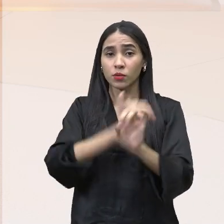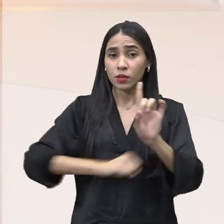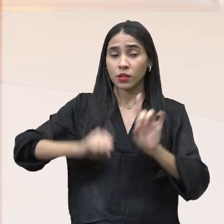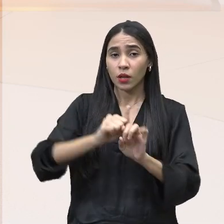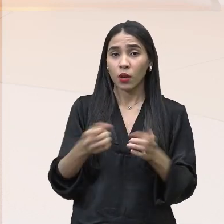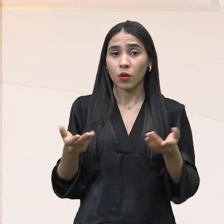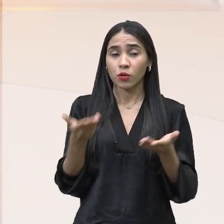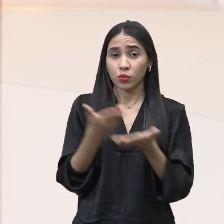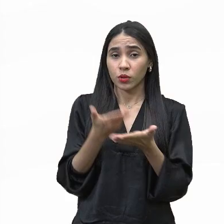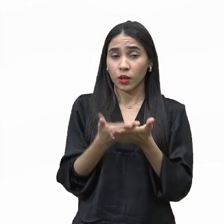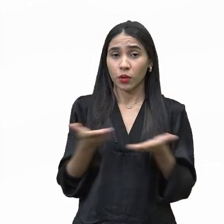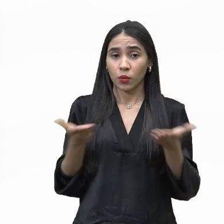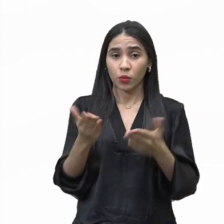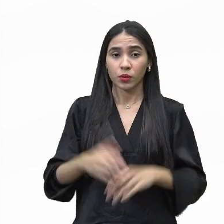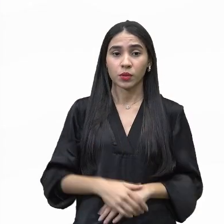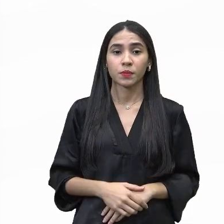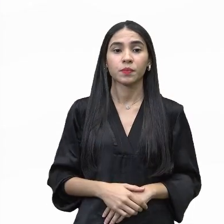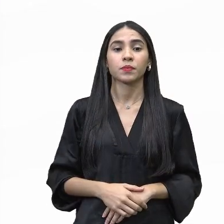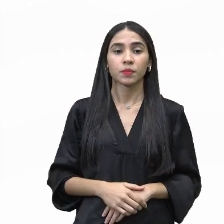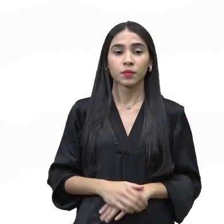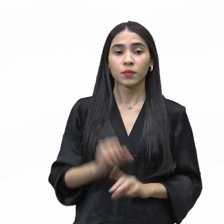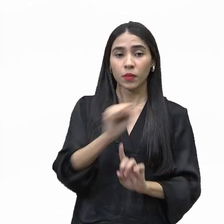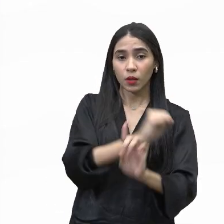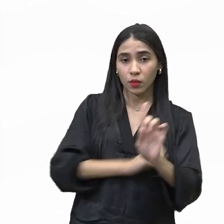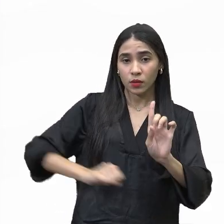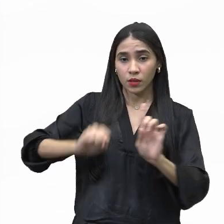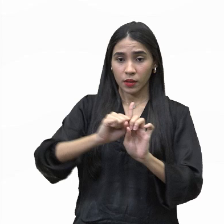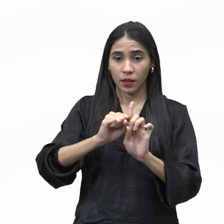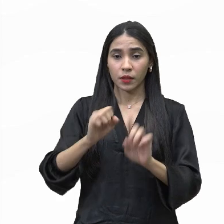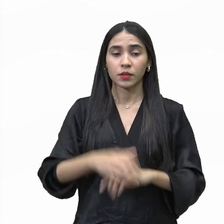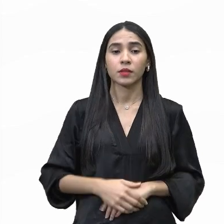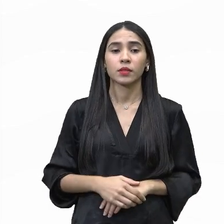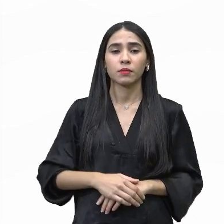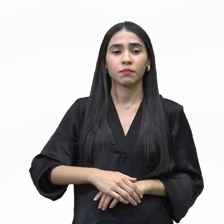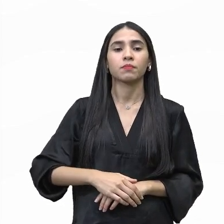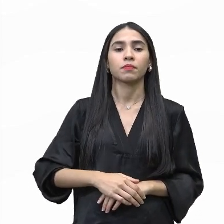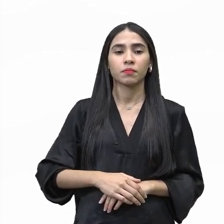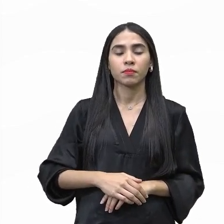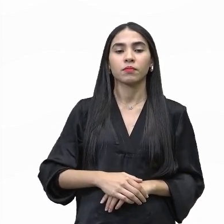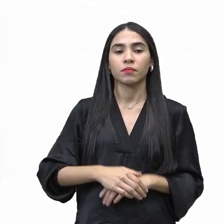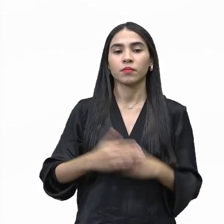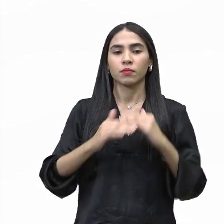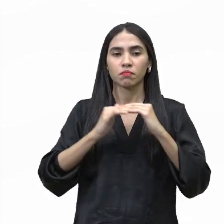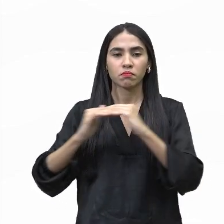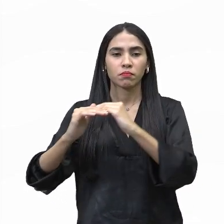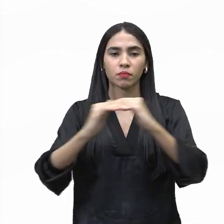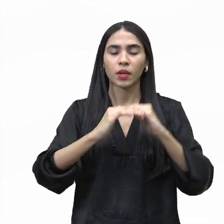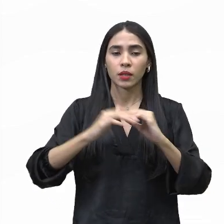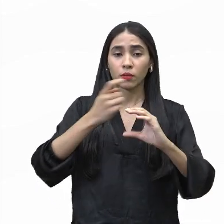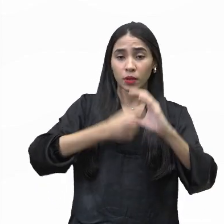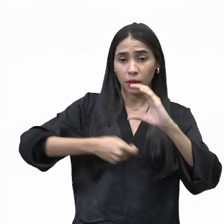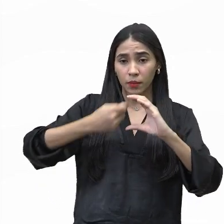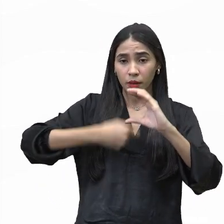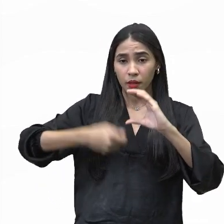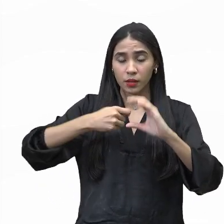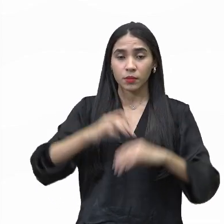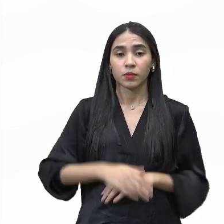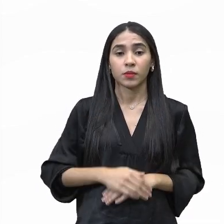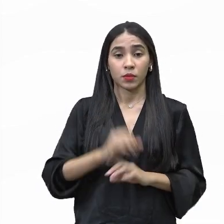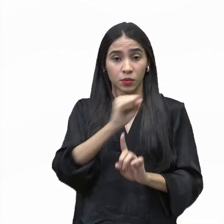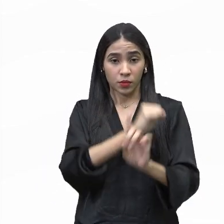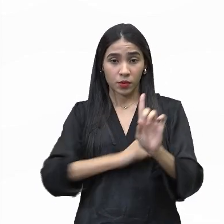vamos ver agora. Então, nós temos aí uma sociedade que foi fundamentada no liberalismo capitalista. Essa